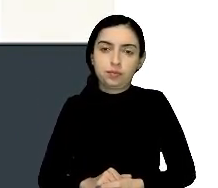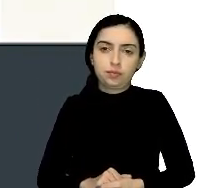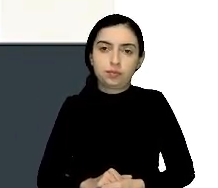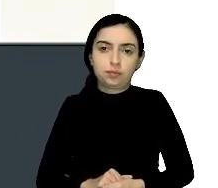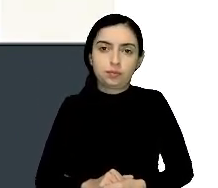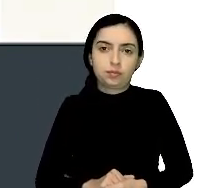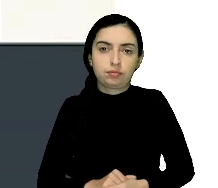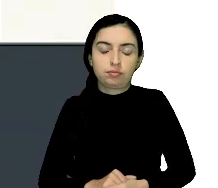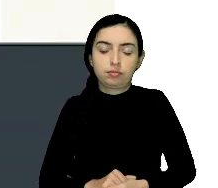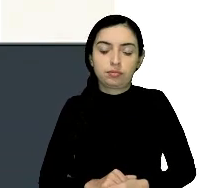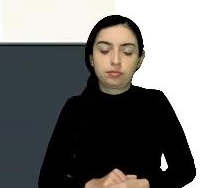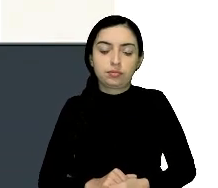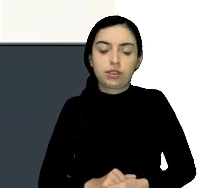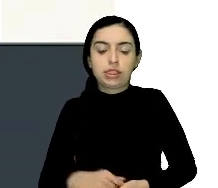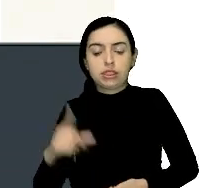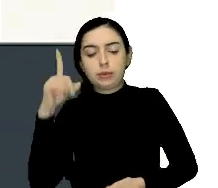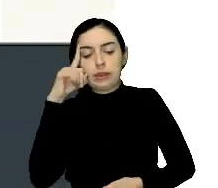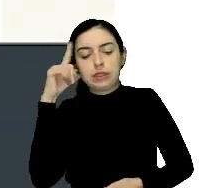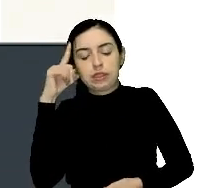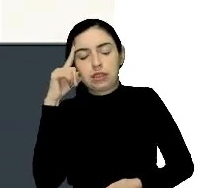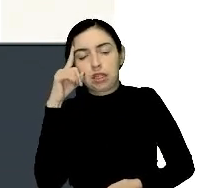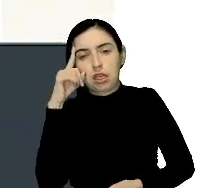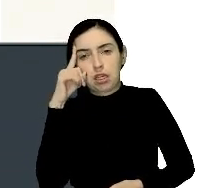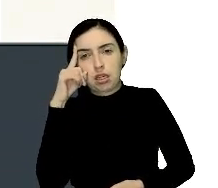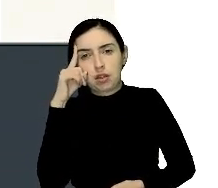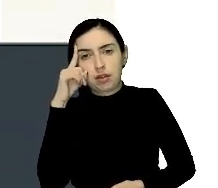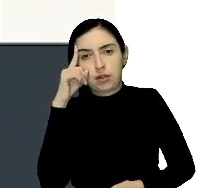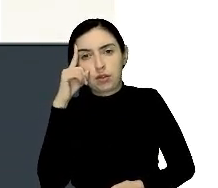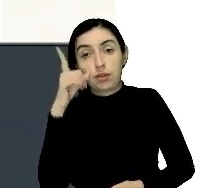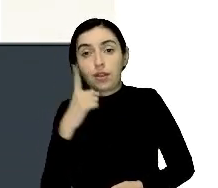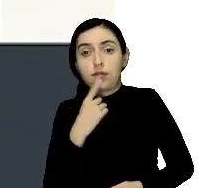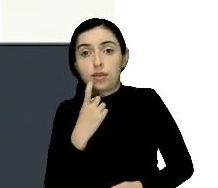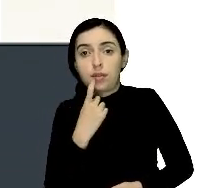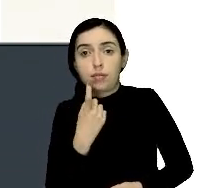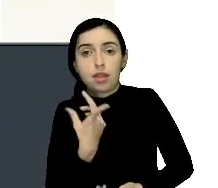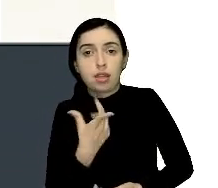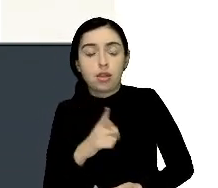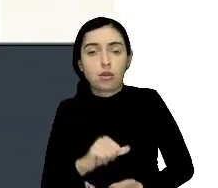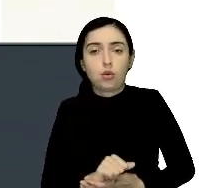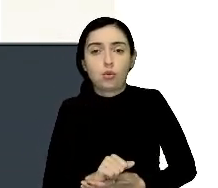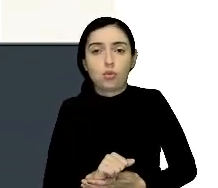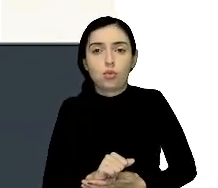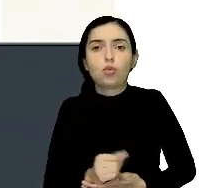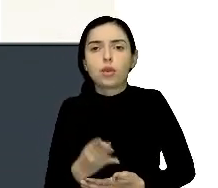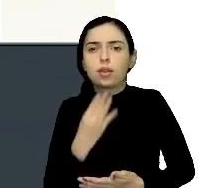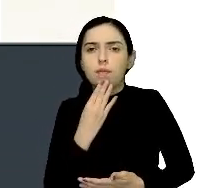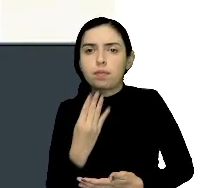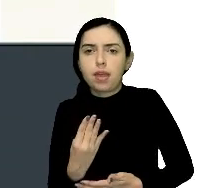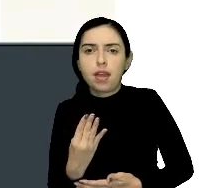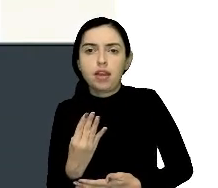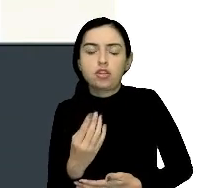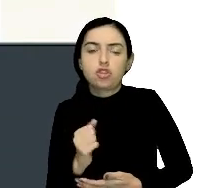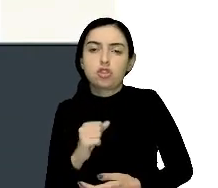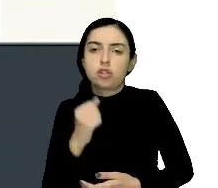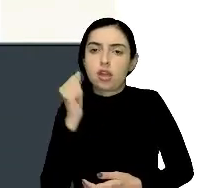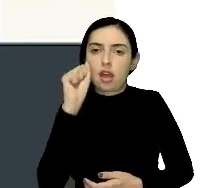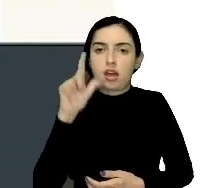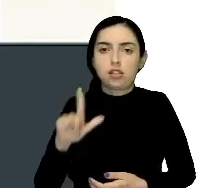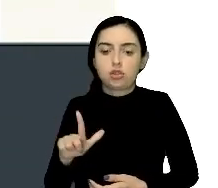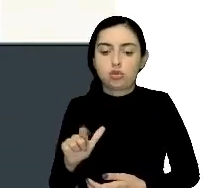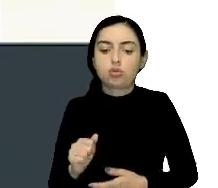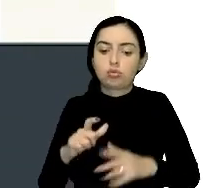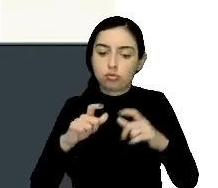Né? Então, se a gente pensar em vermelho, é aqueles que estão pedindo, em azul, aqueles que estão no seu